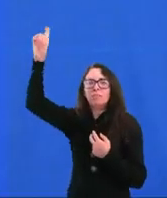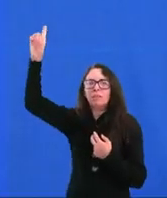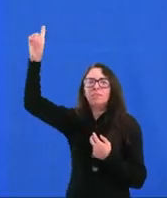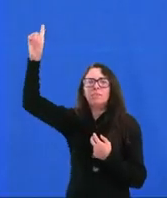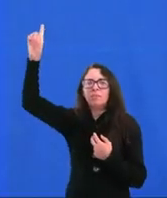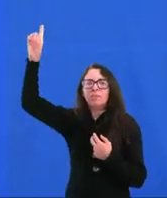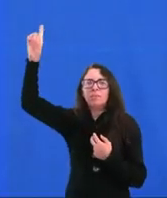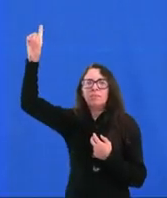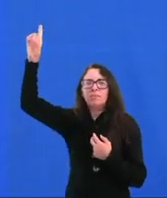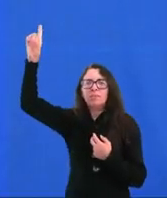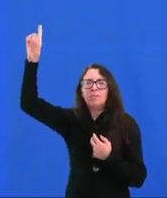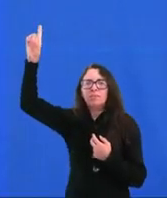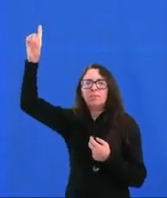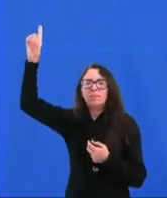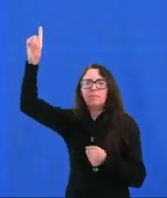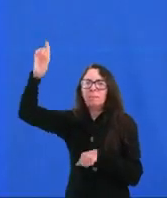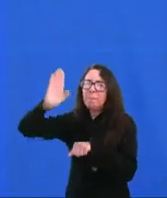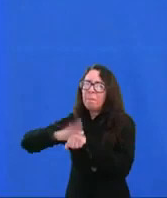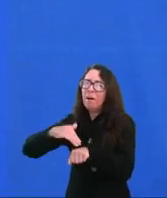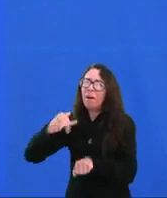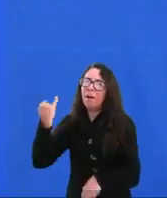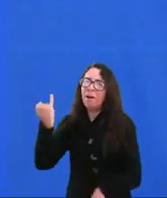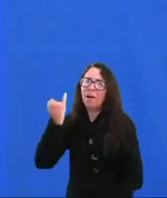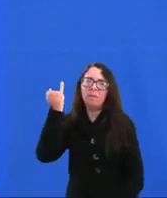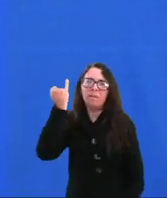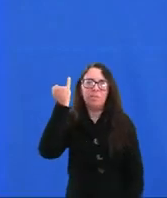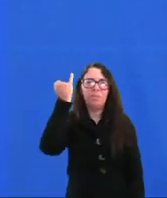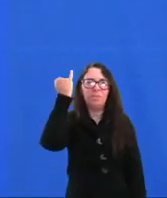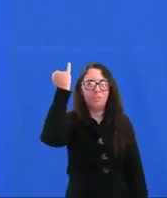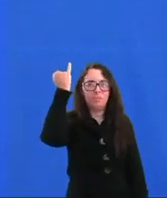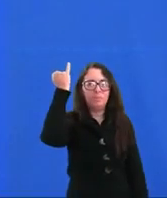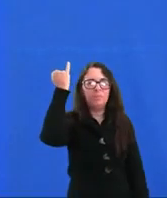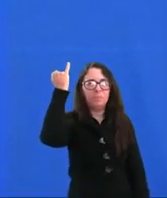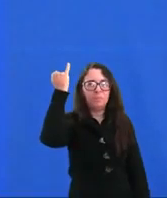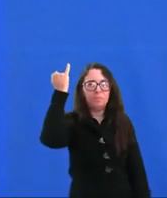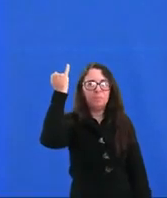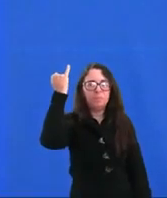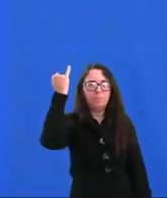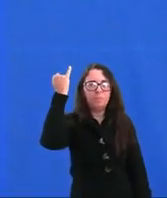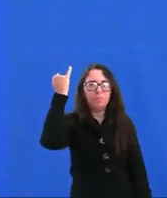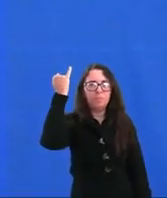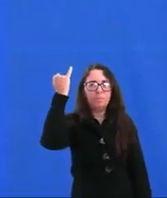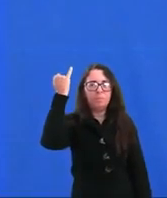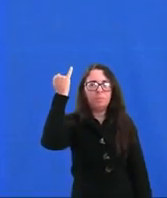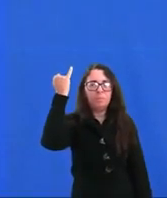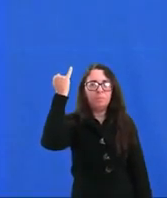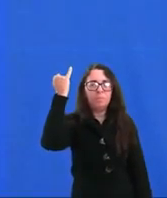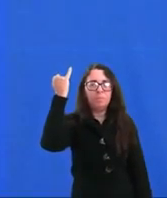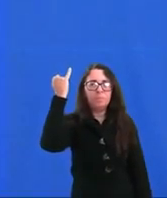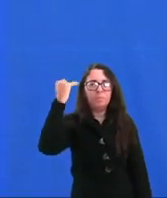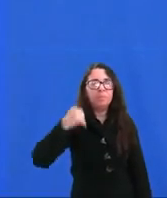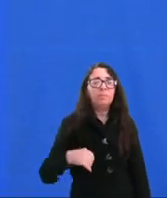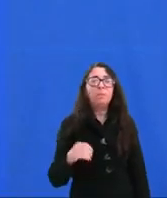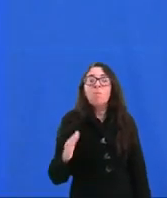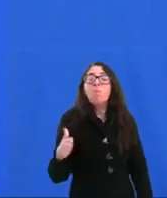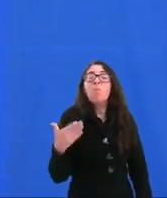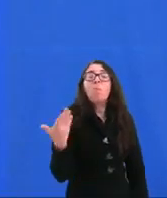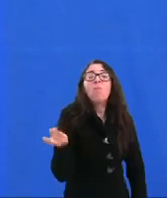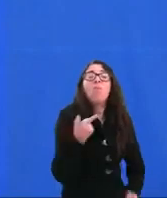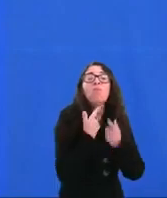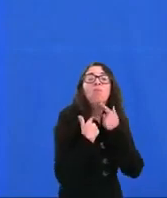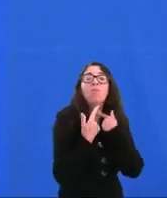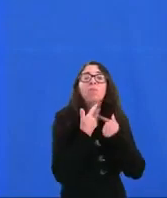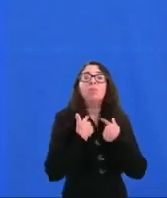Nossa preocupação deve estar em Deus, naquilo que Deus quer que nós sejamos para